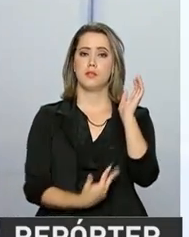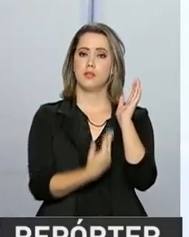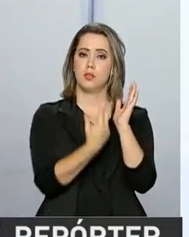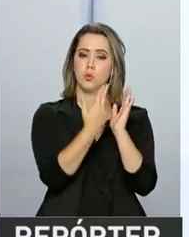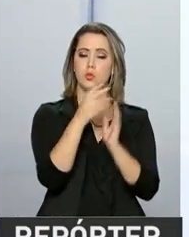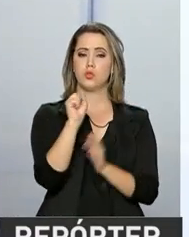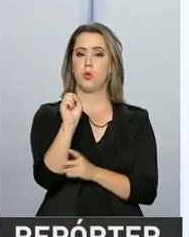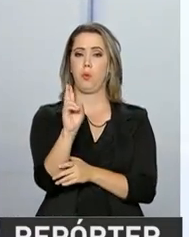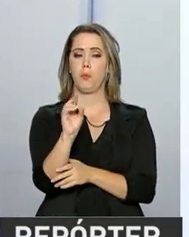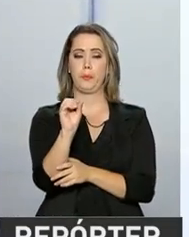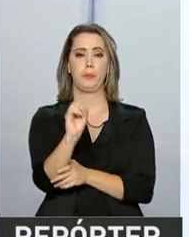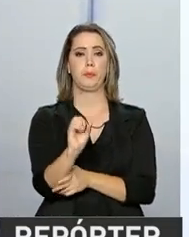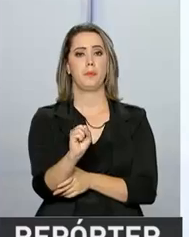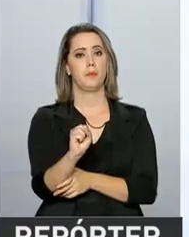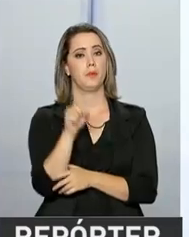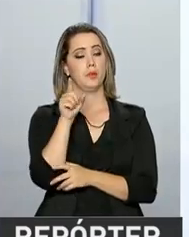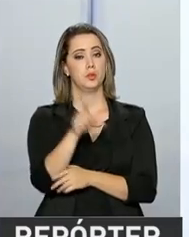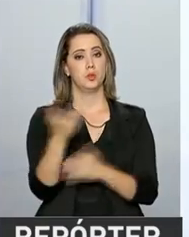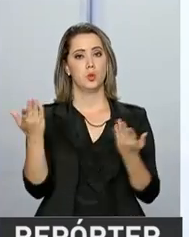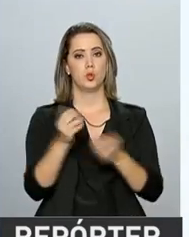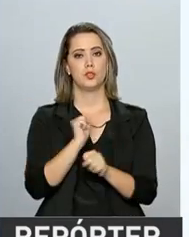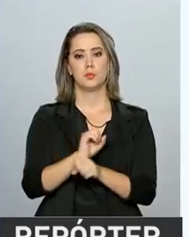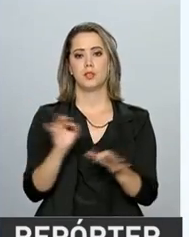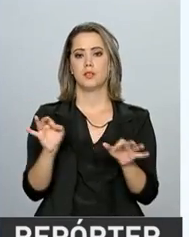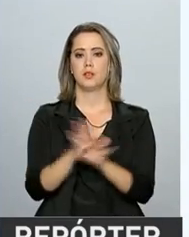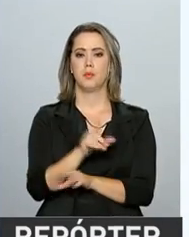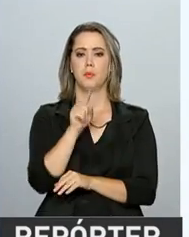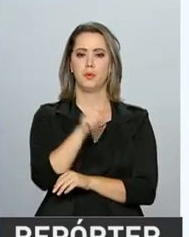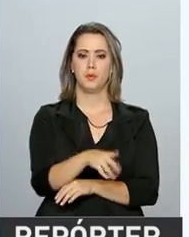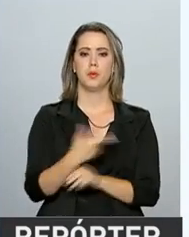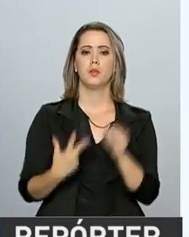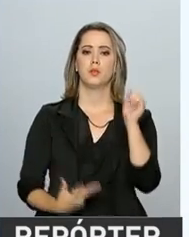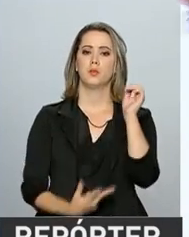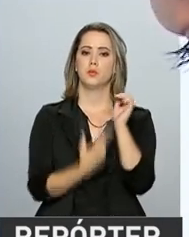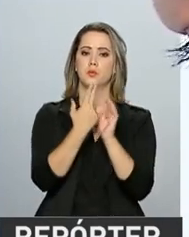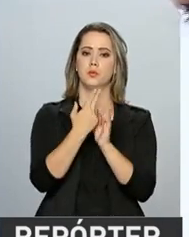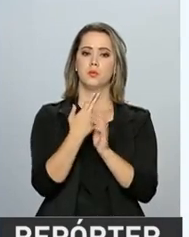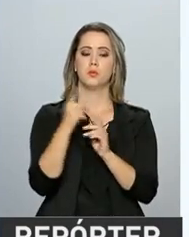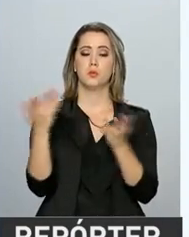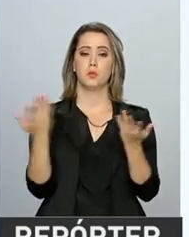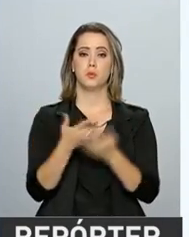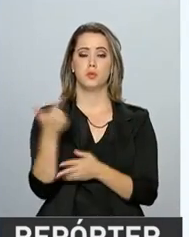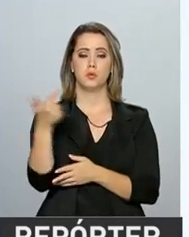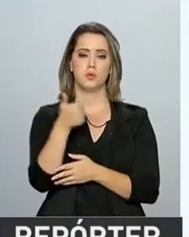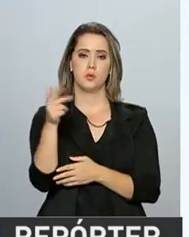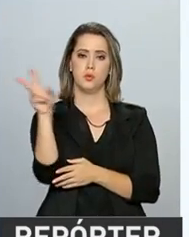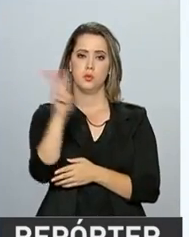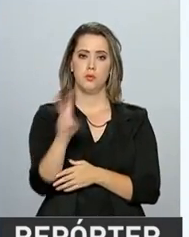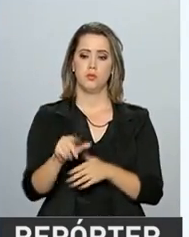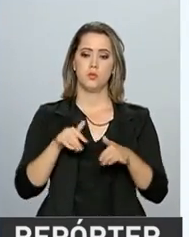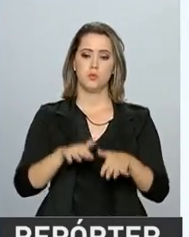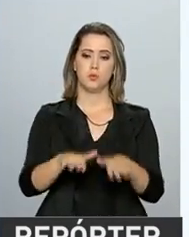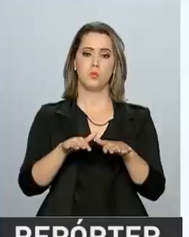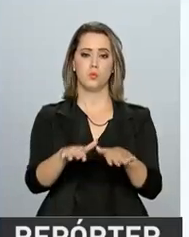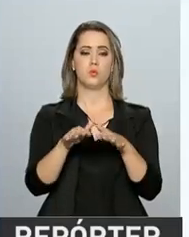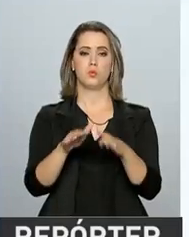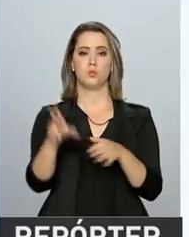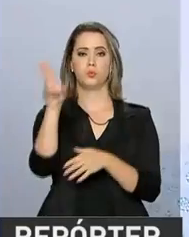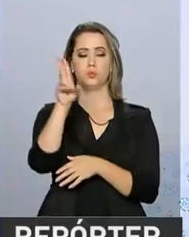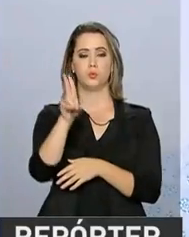de saúde e hoje A Espera chegou ao fim Sônia será operada no segundo mutirão nacional dos hospitais